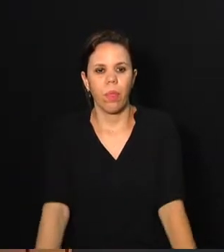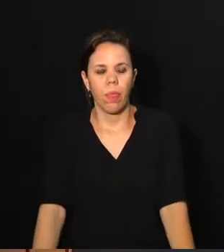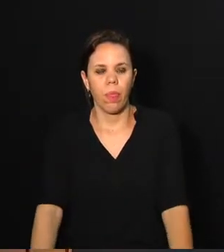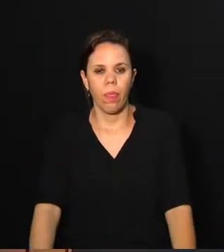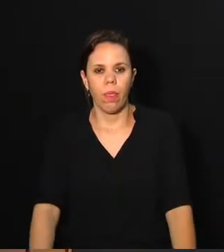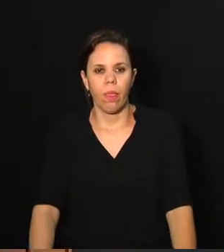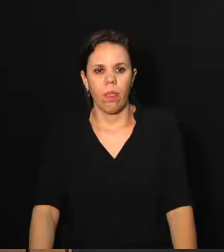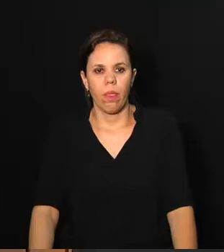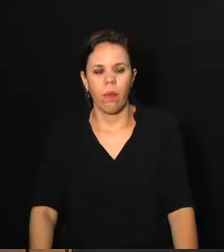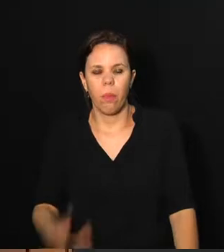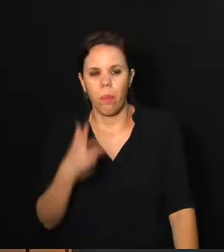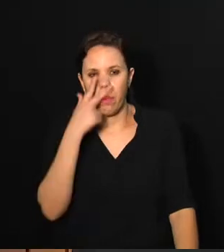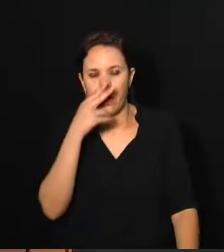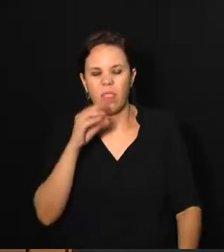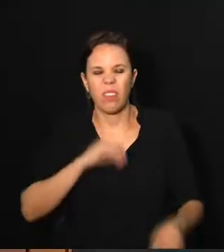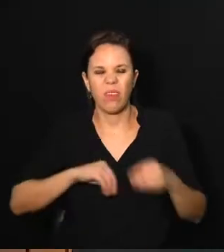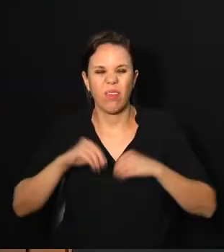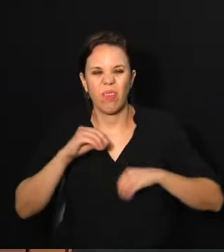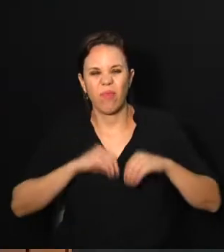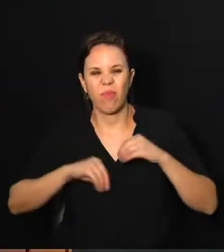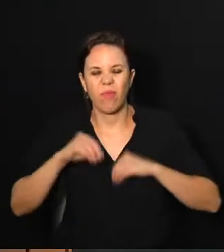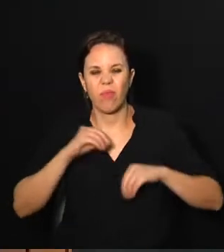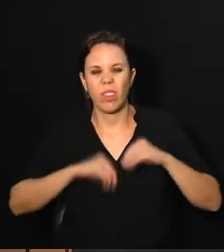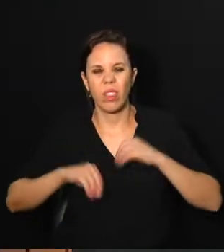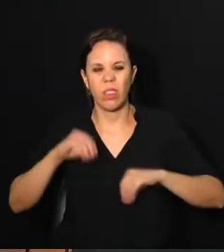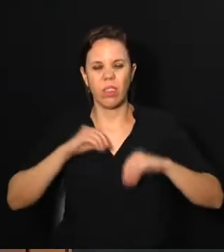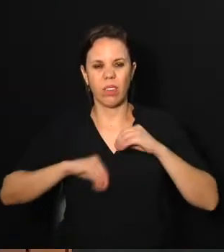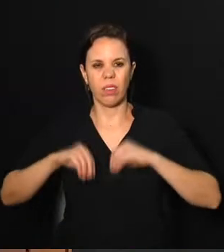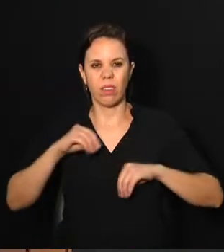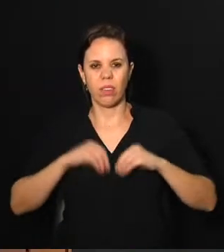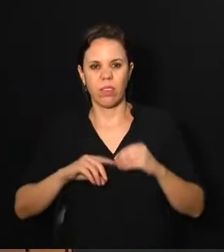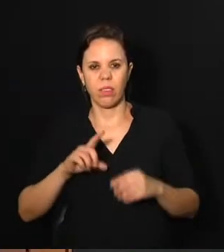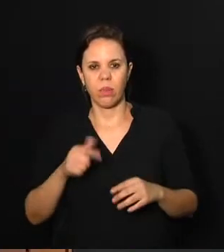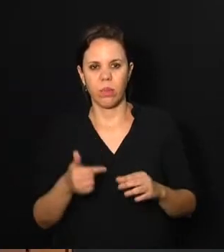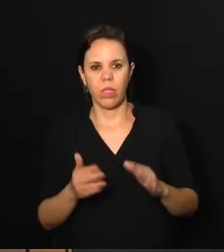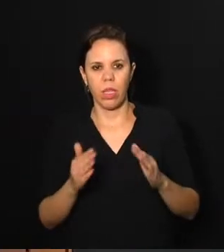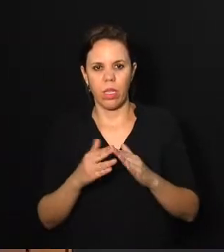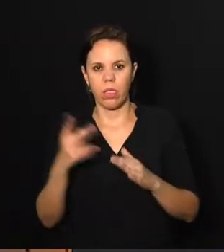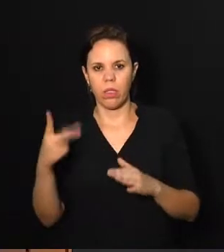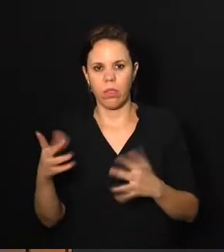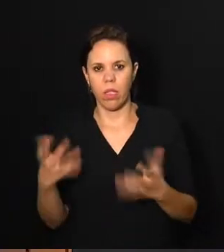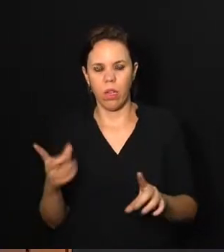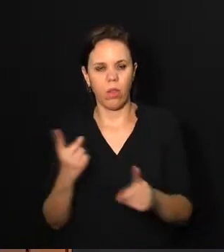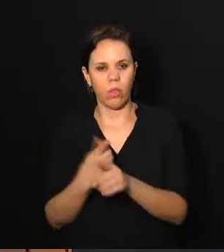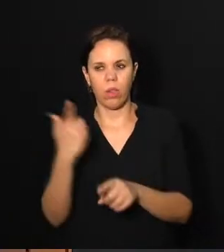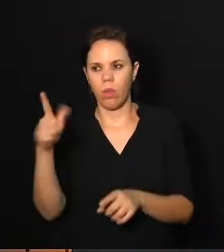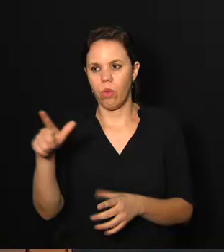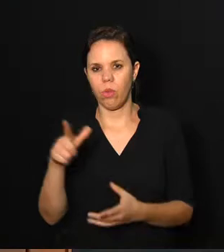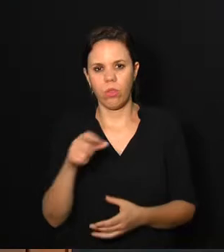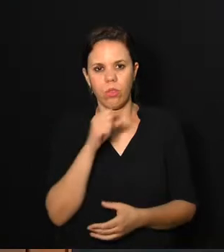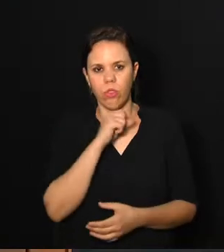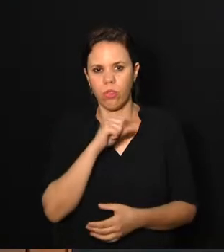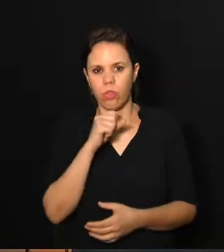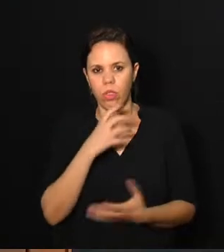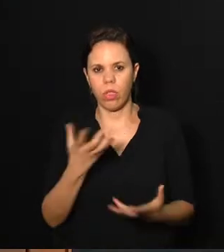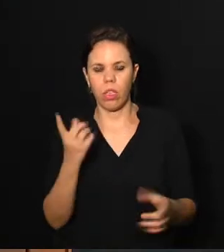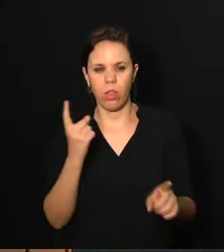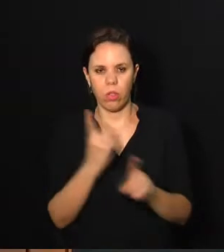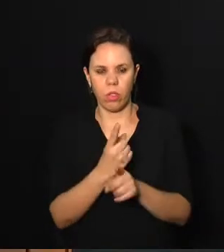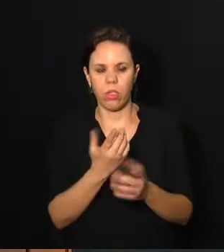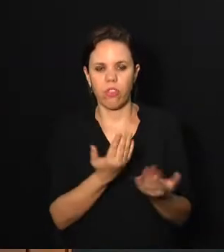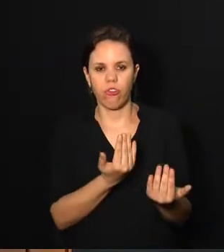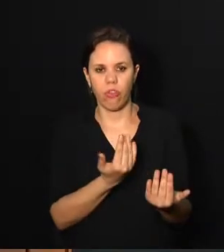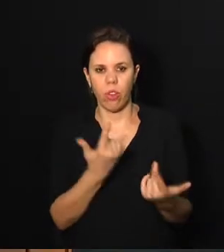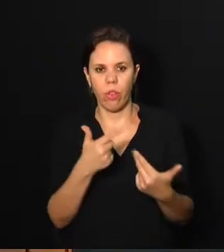estado clínico de depressão. O idoso, quando sai da casa dele, ele não quer encontrar outro idoso. Ele quer encontrar jovens e